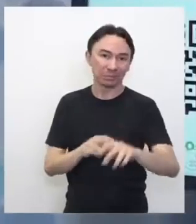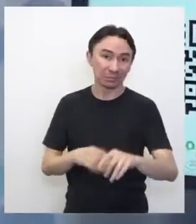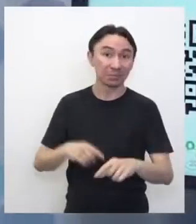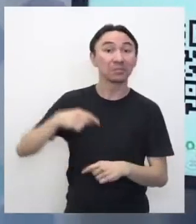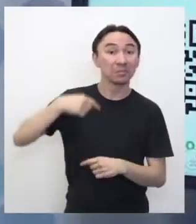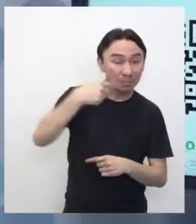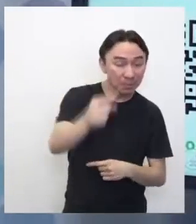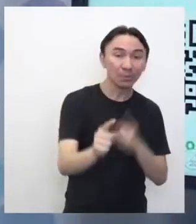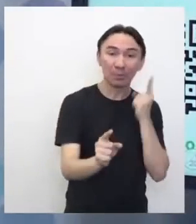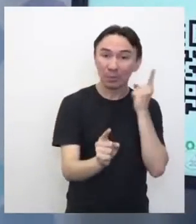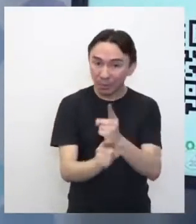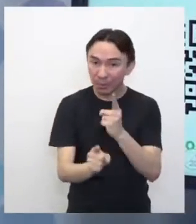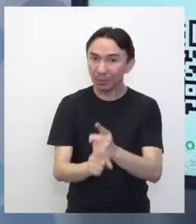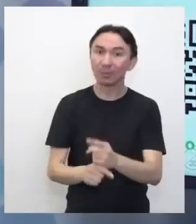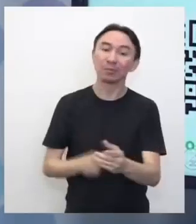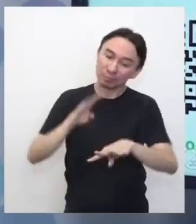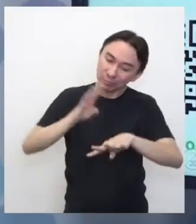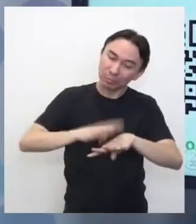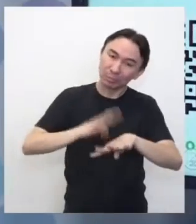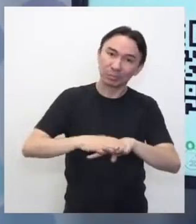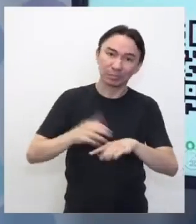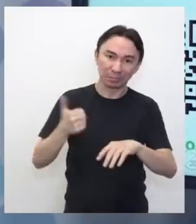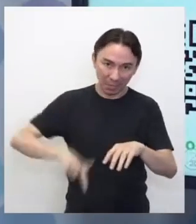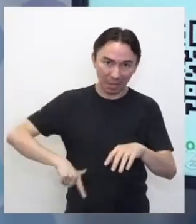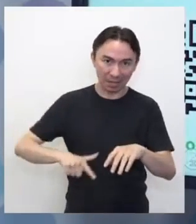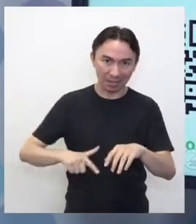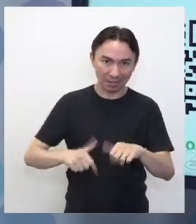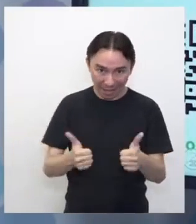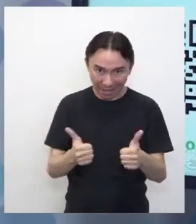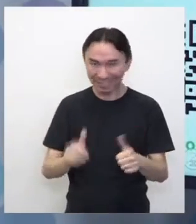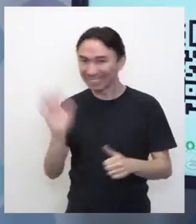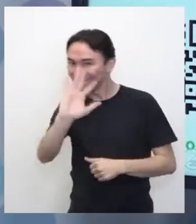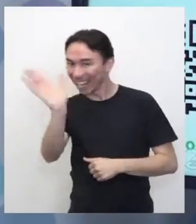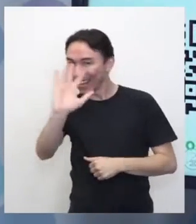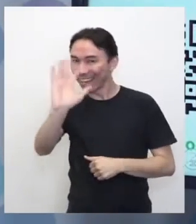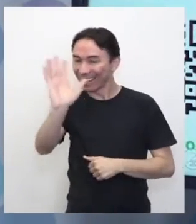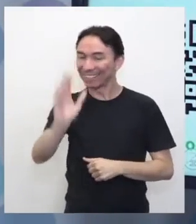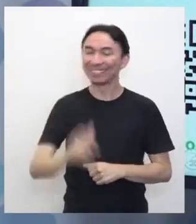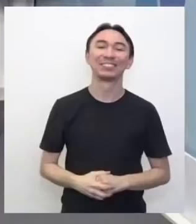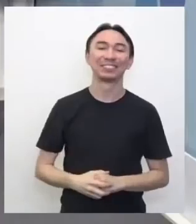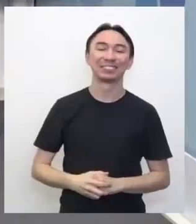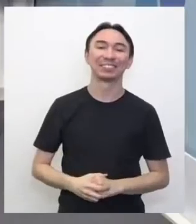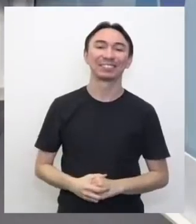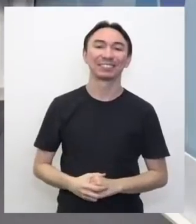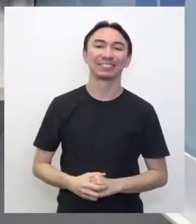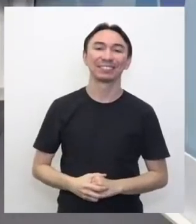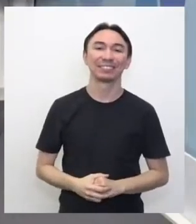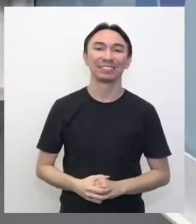certeza na próxima aula de matemática. Até breve, pessoal! Tchau, tchau!